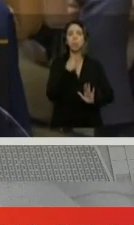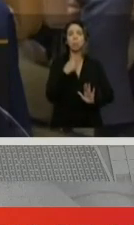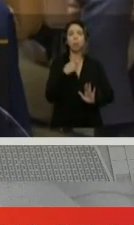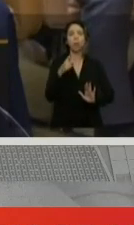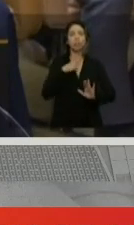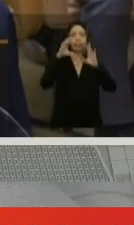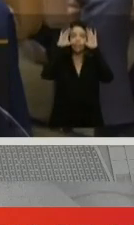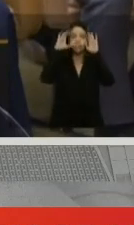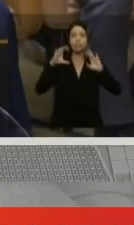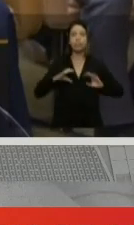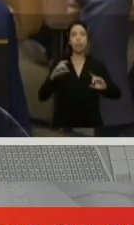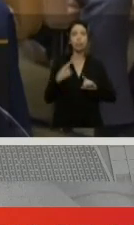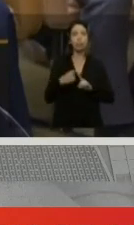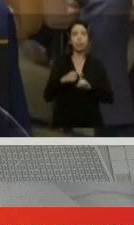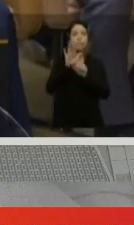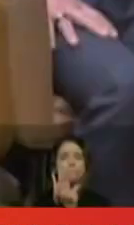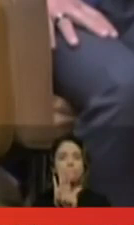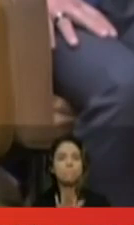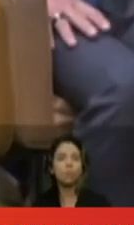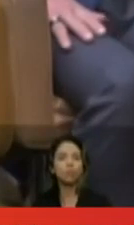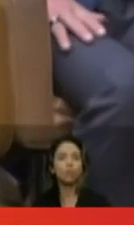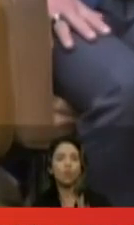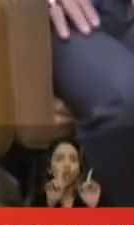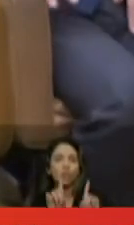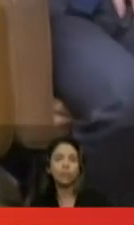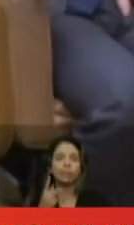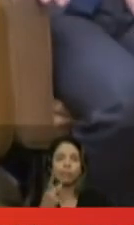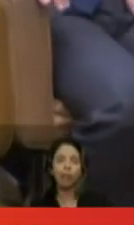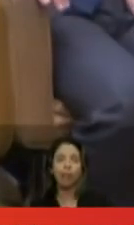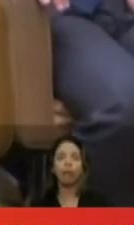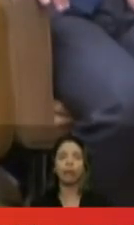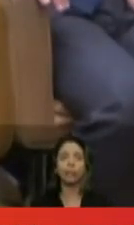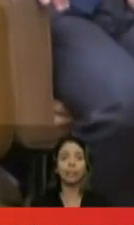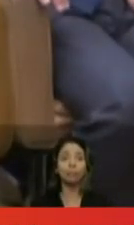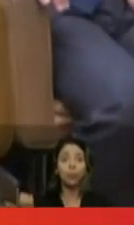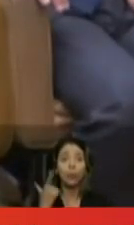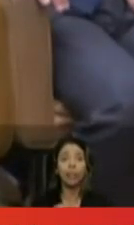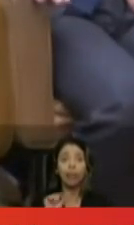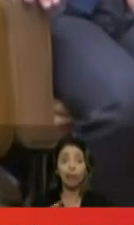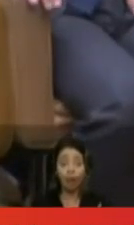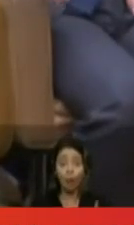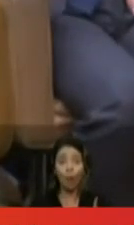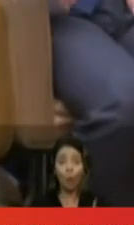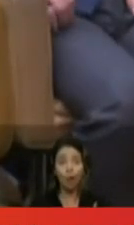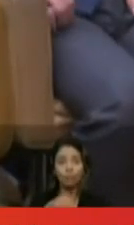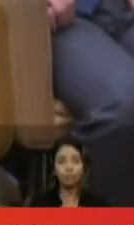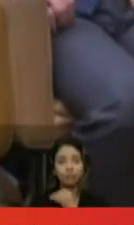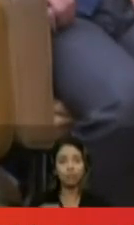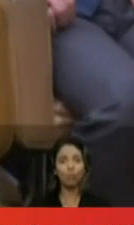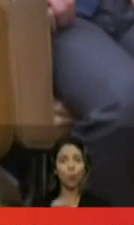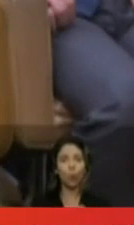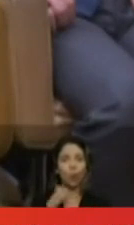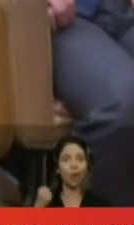somos. Pô, você fala bonito, hein, mano? Não é? Ele é bom, né? Até arrepiou aqui, agora meu. Agora fala uma coisa. A gente vai dar um pra